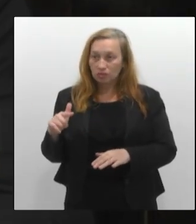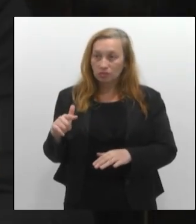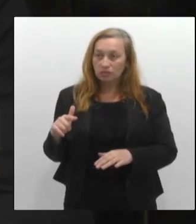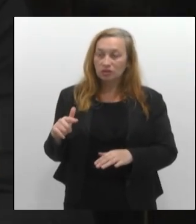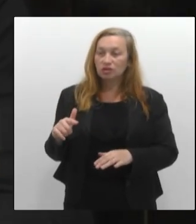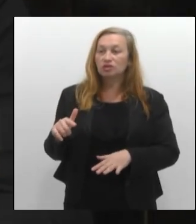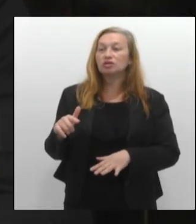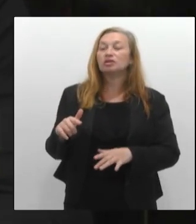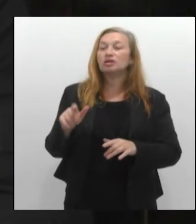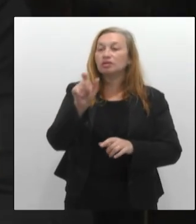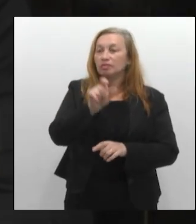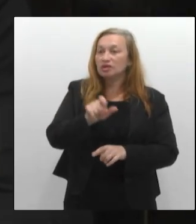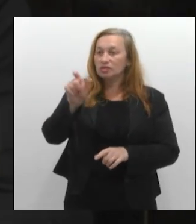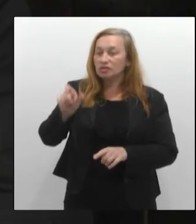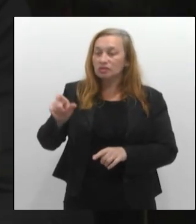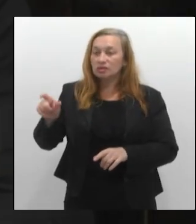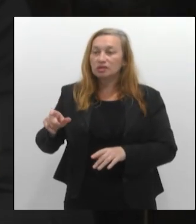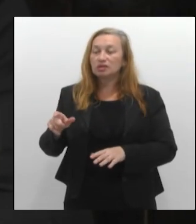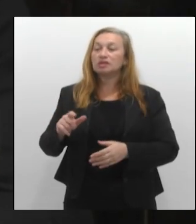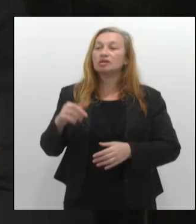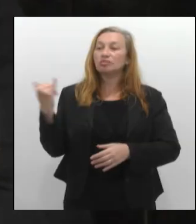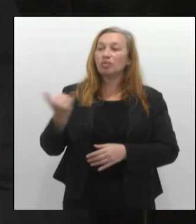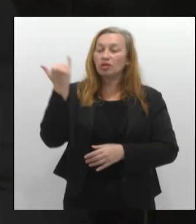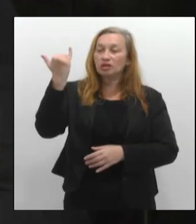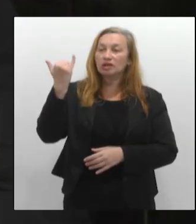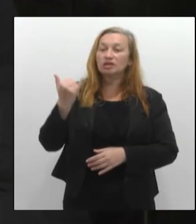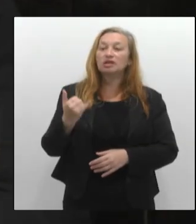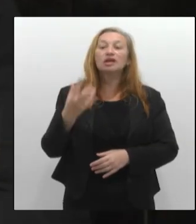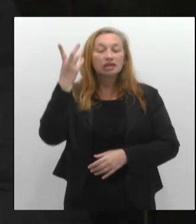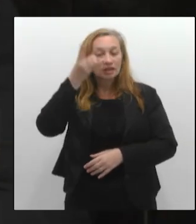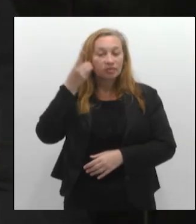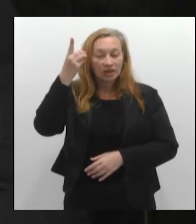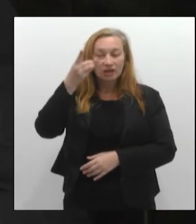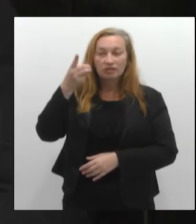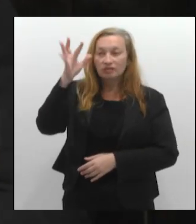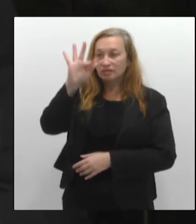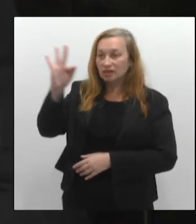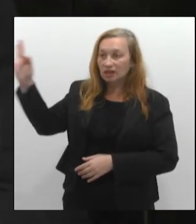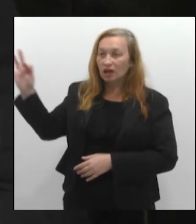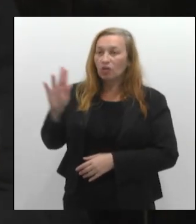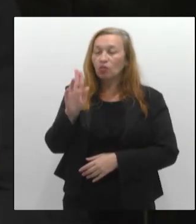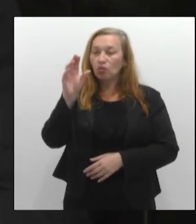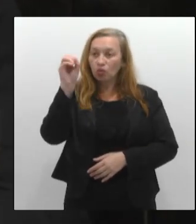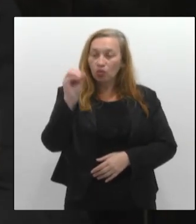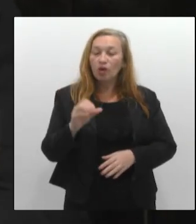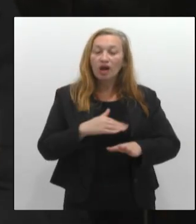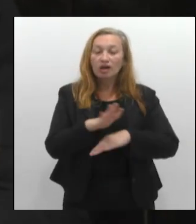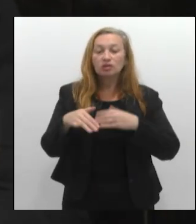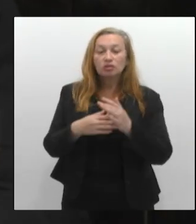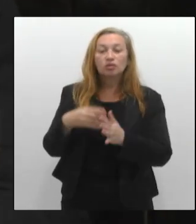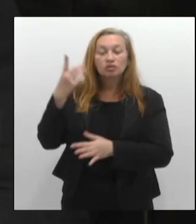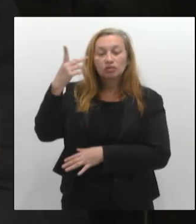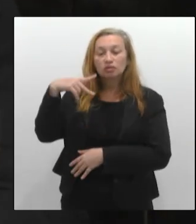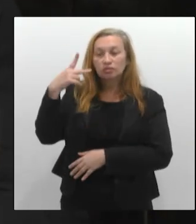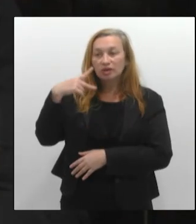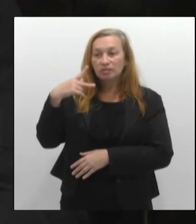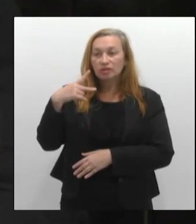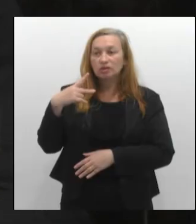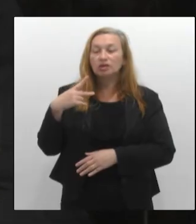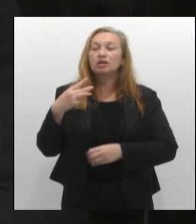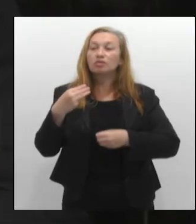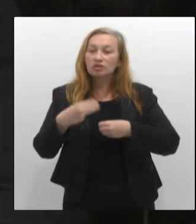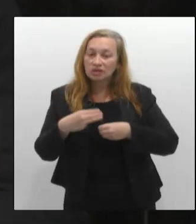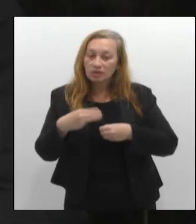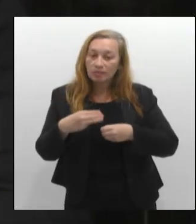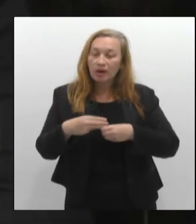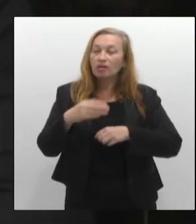área aqui presentes. Deputado federal Hugo Leal, a todos os parlamentares, tanto municipais, como